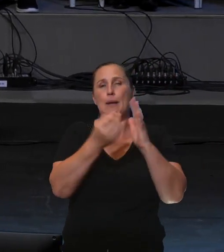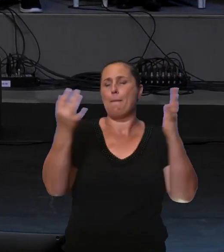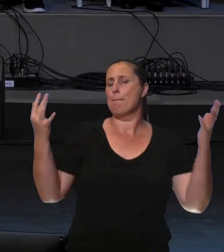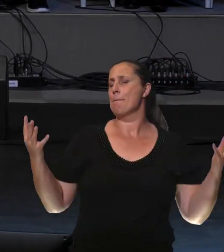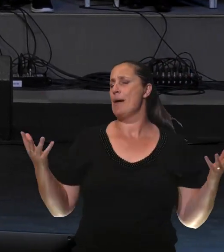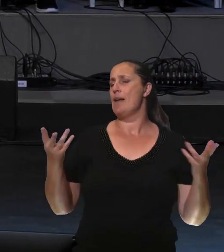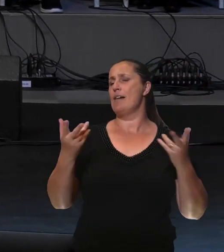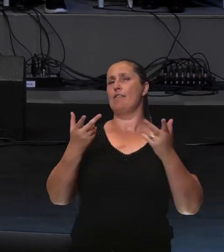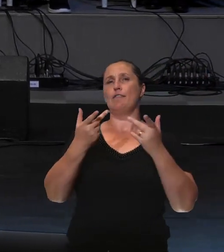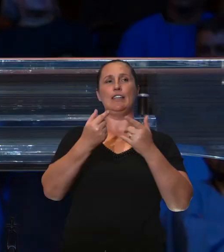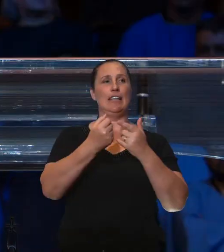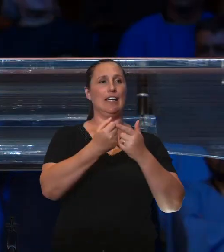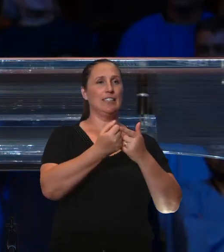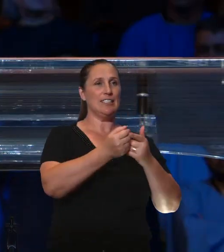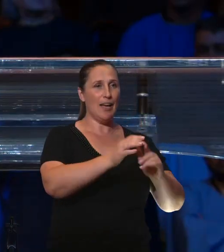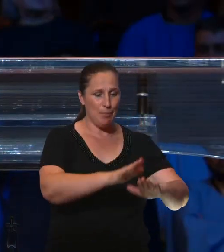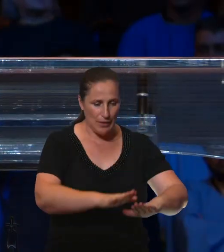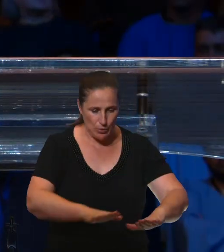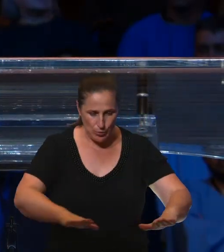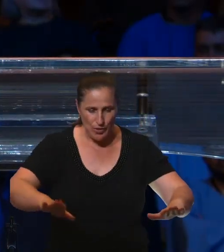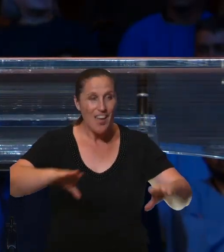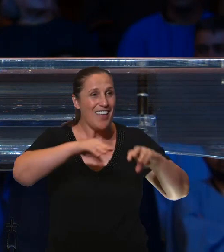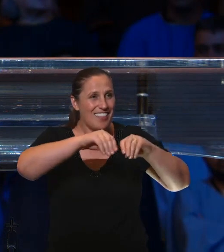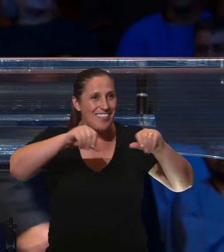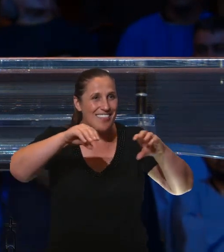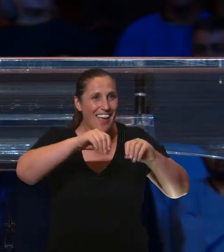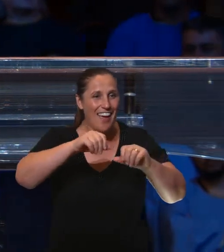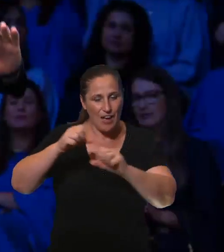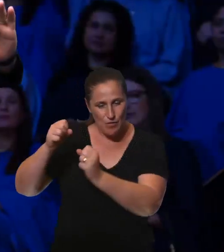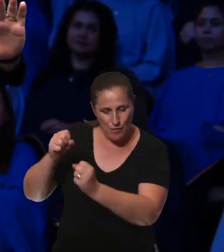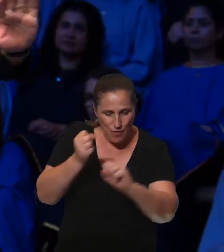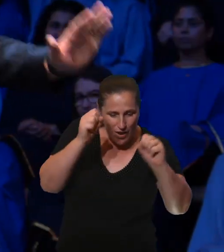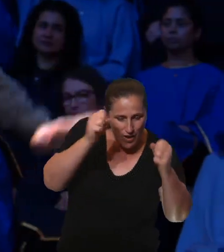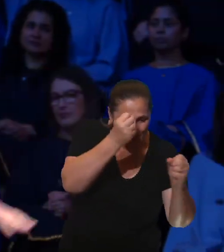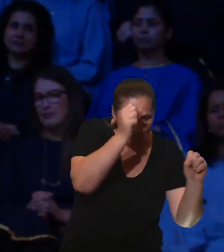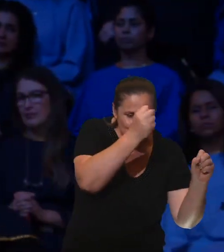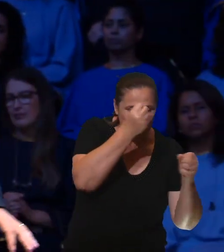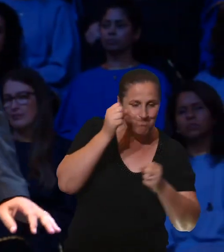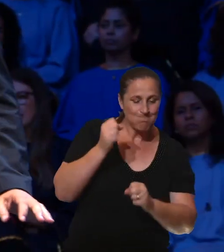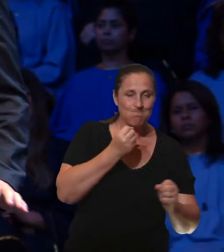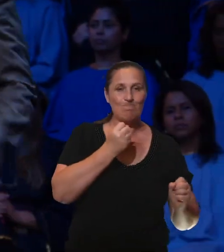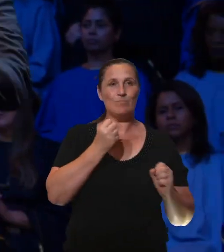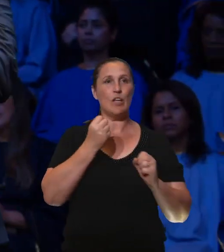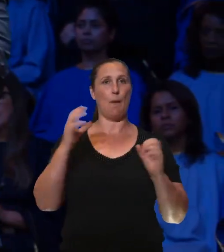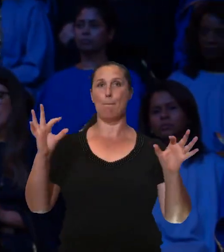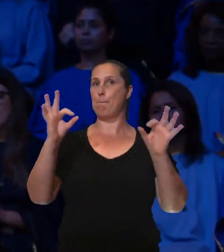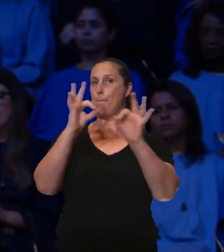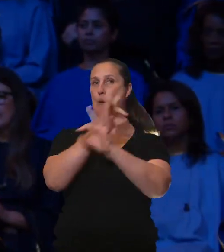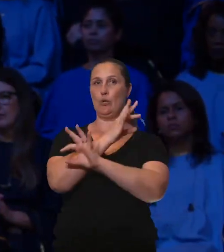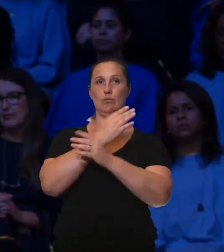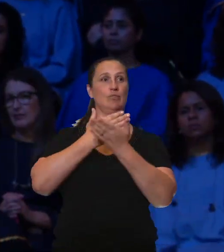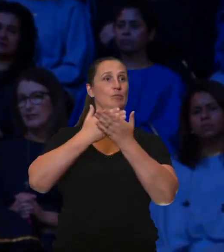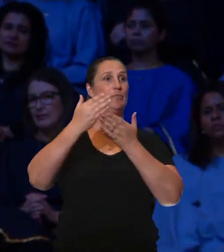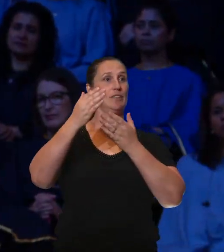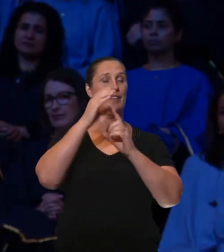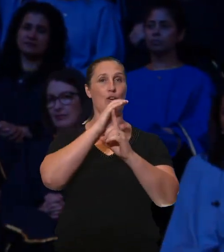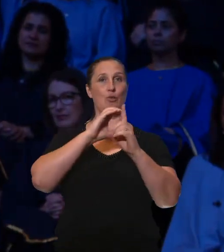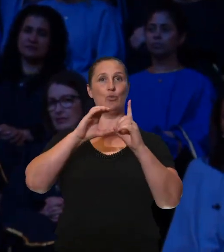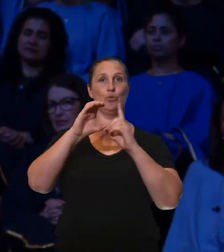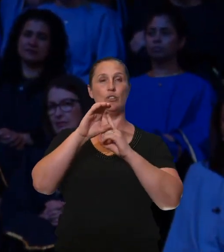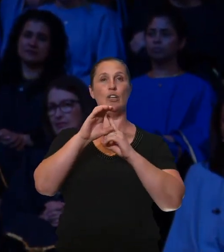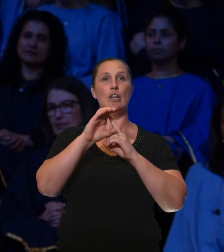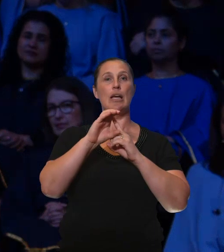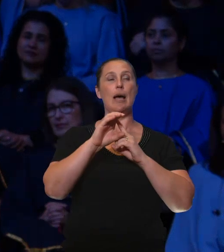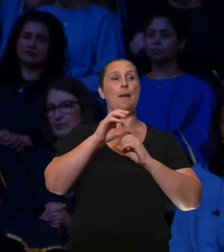maravilha, terra batida, fomos varrendo a igrejinha, preparando, quando estava tudo pronto. Naquela aldeia a palavra